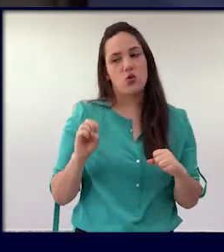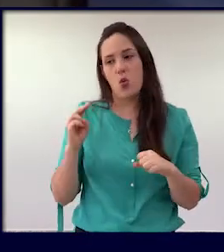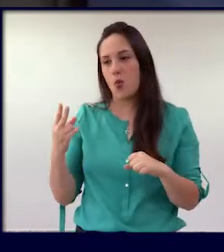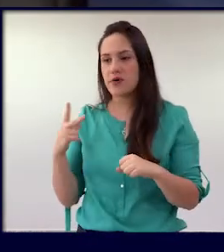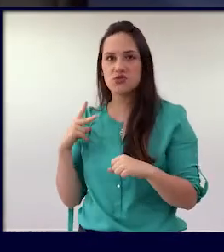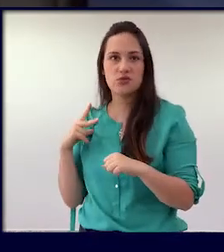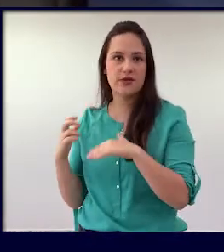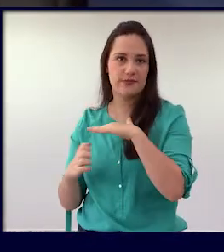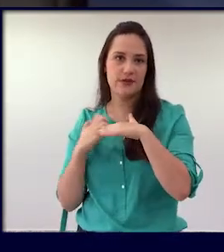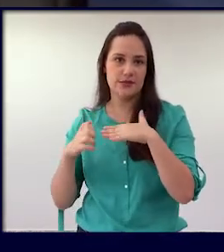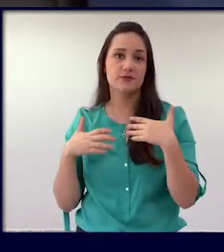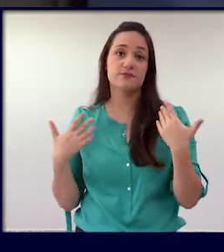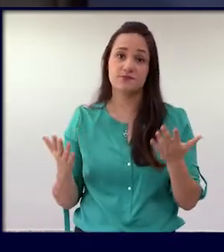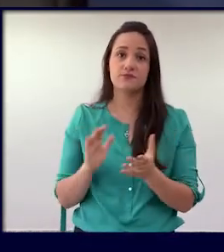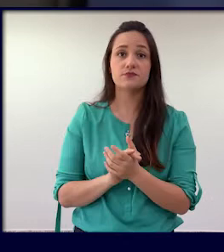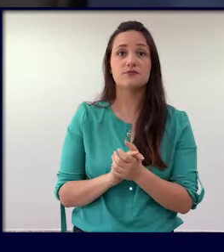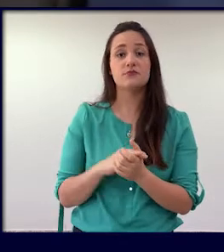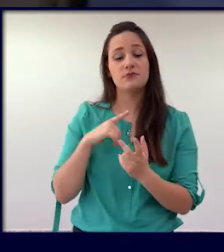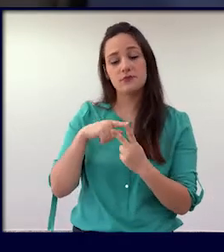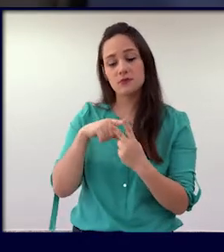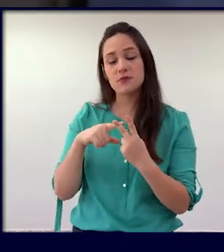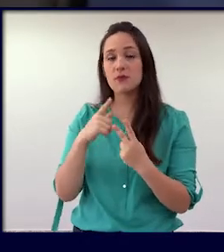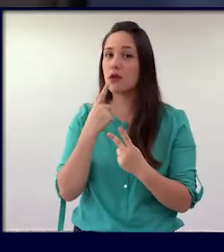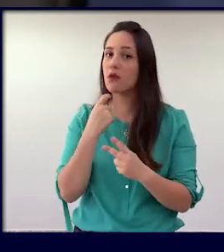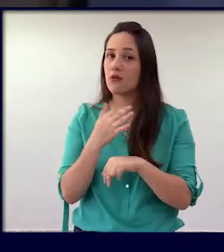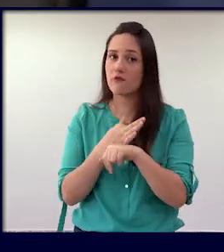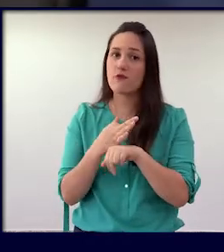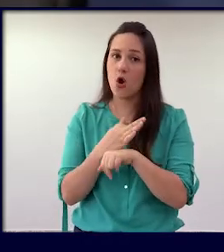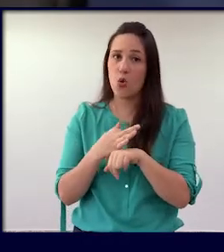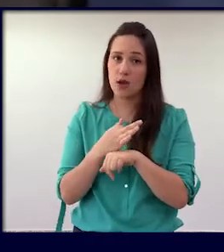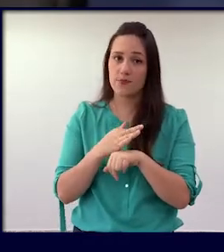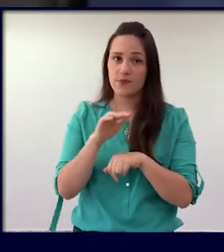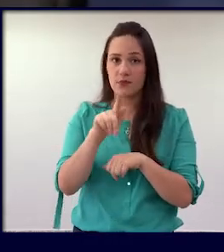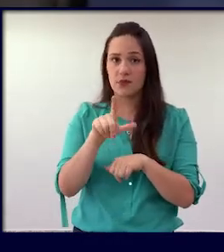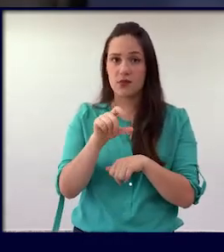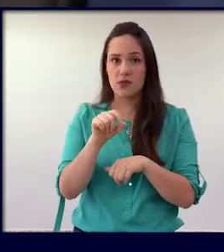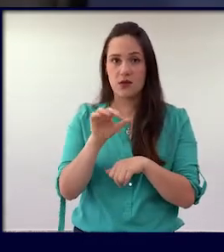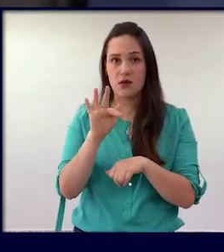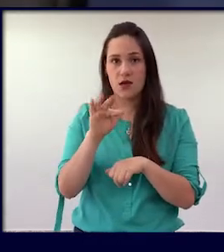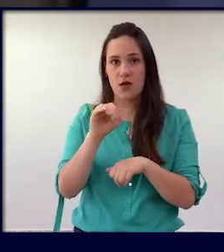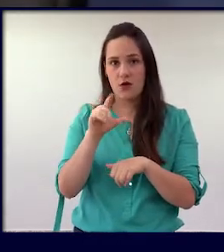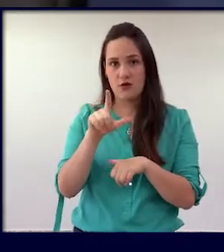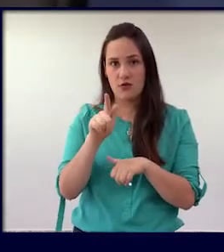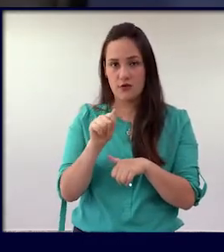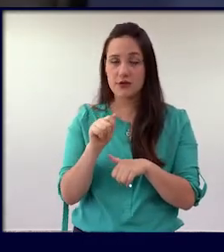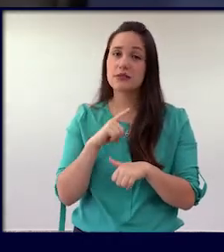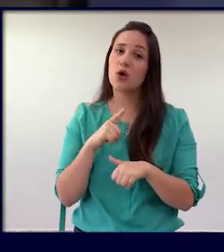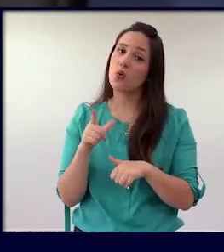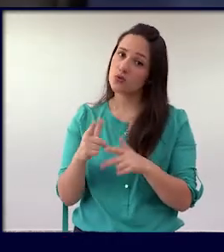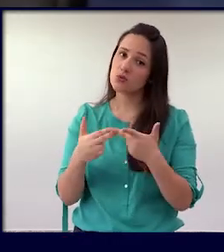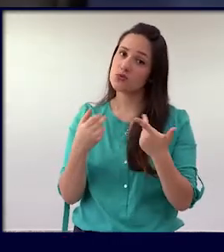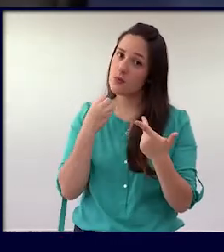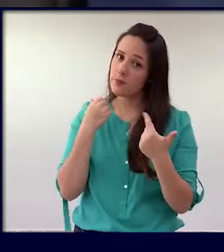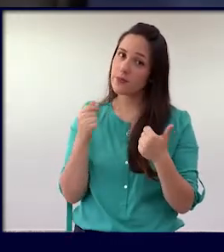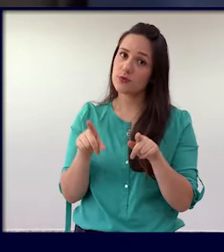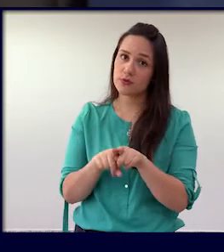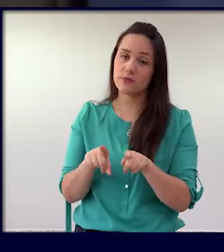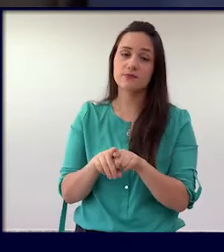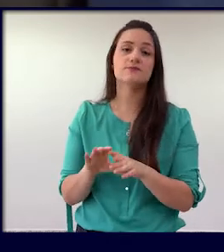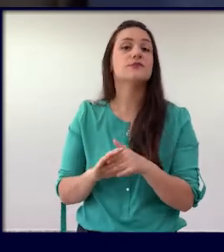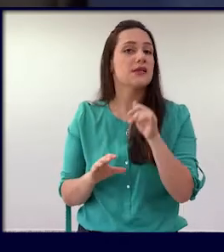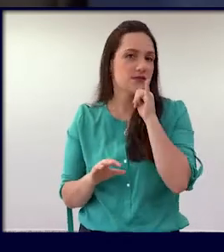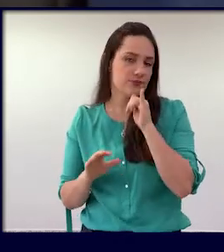públicos ou privados. Além da folga que é prevista na legislação, nós temos também algumas vantagens.